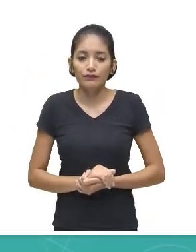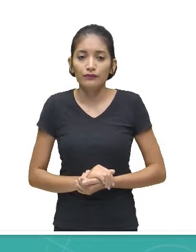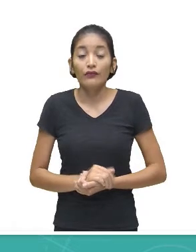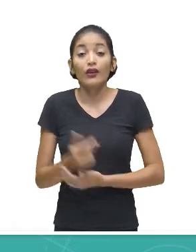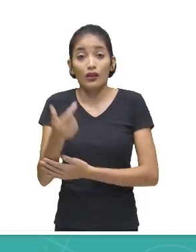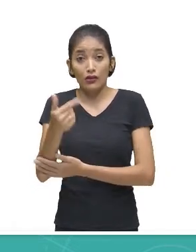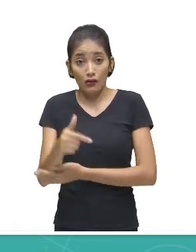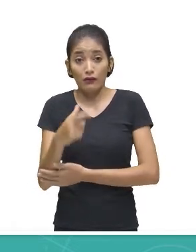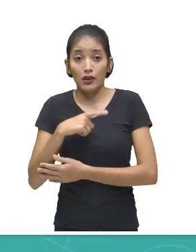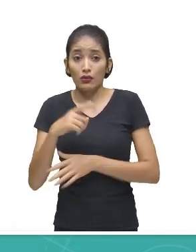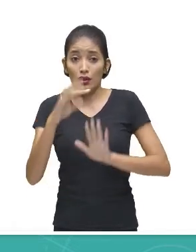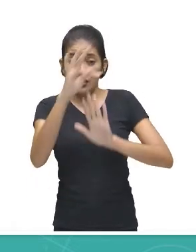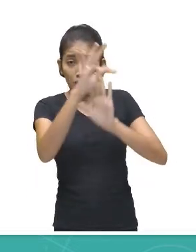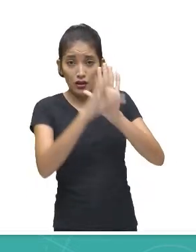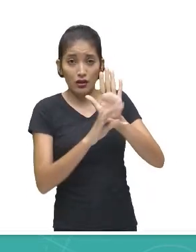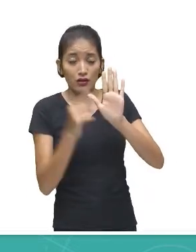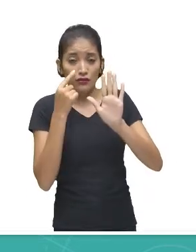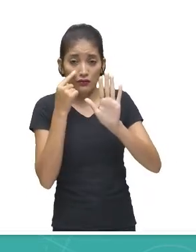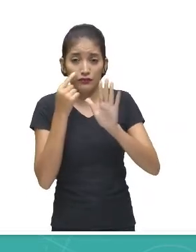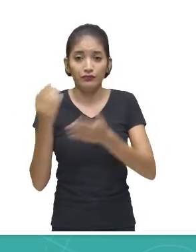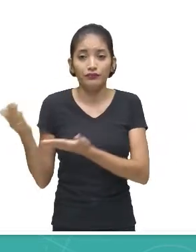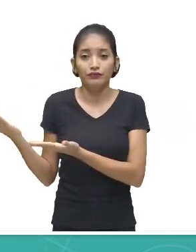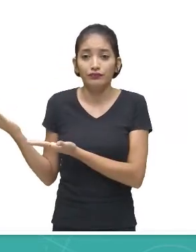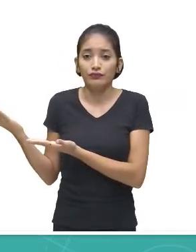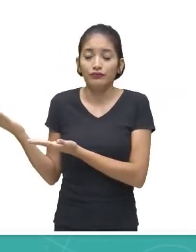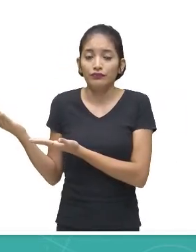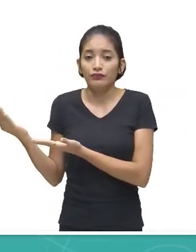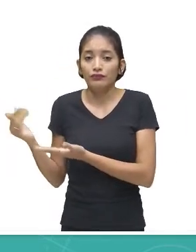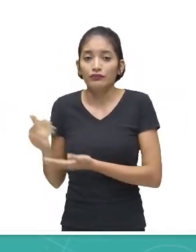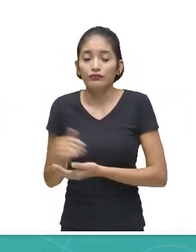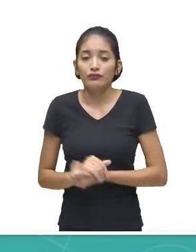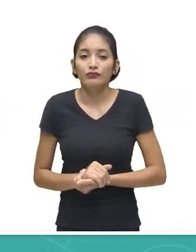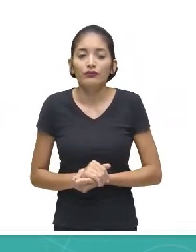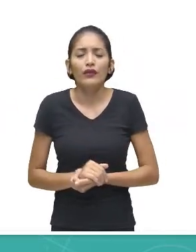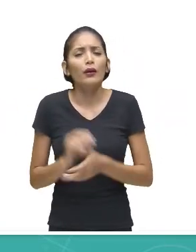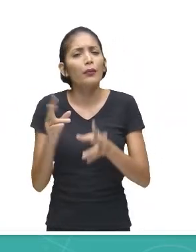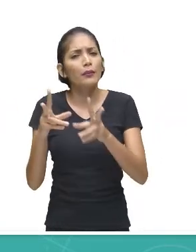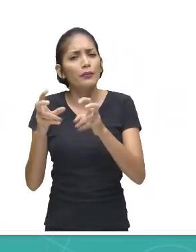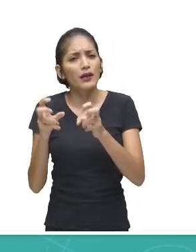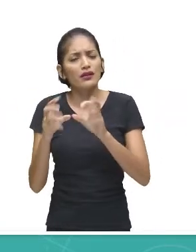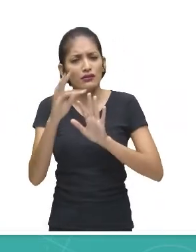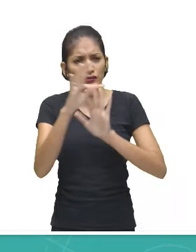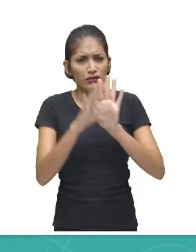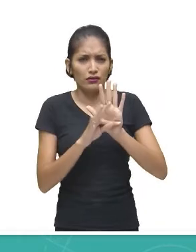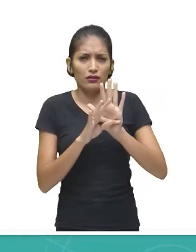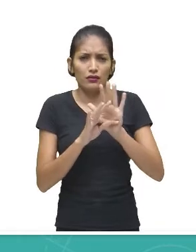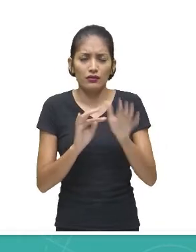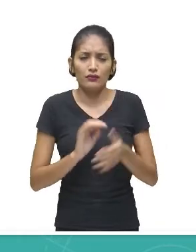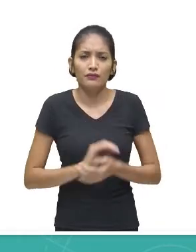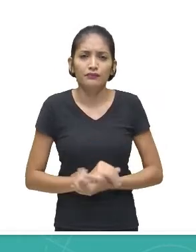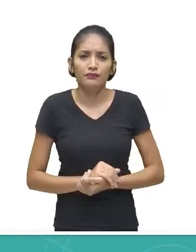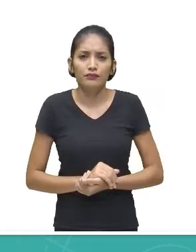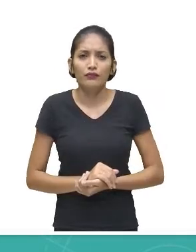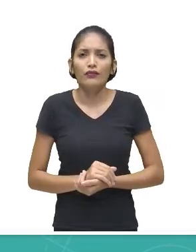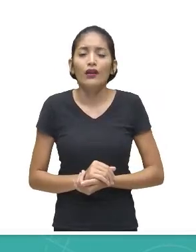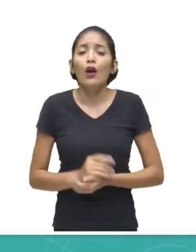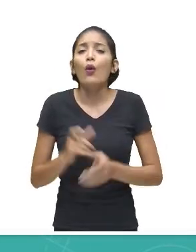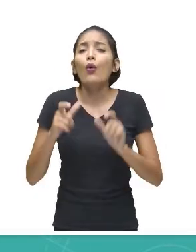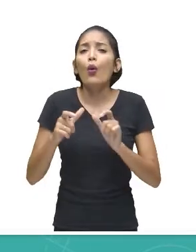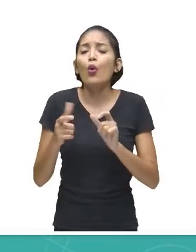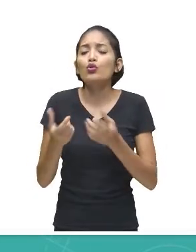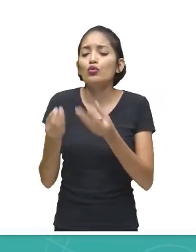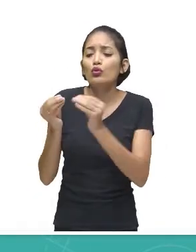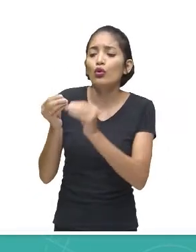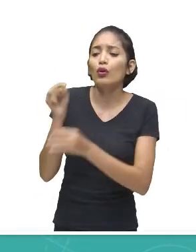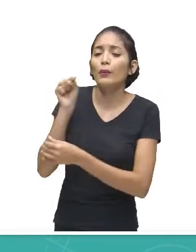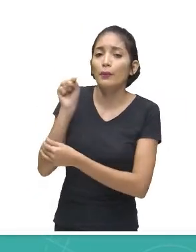um texto. Esse texto, observe esse texto. Como você pontuaria esse